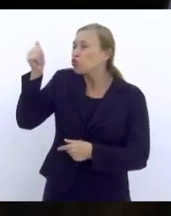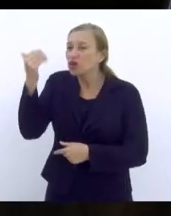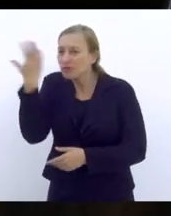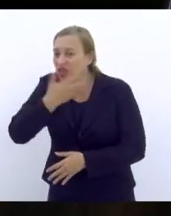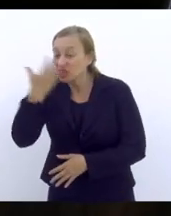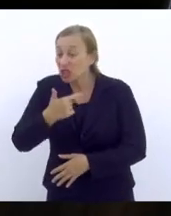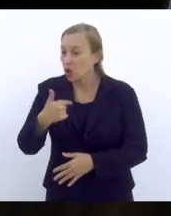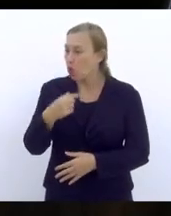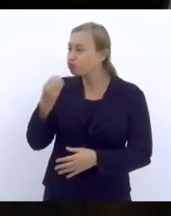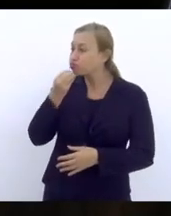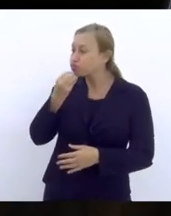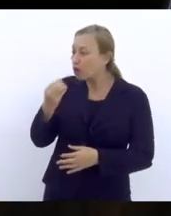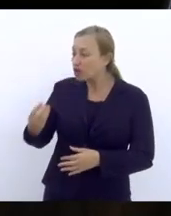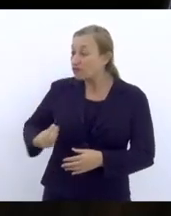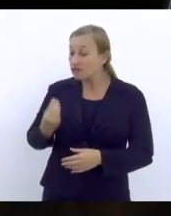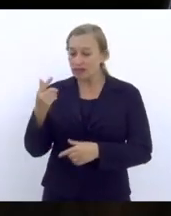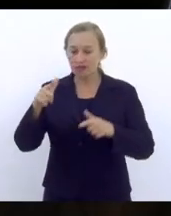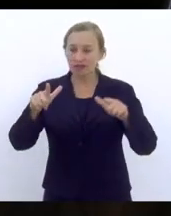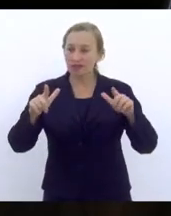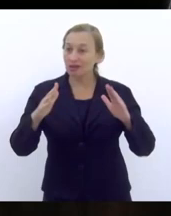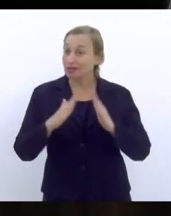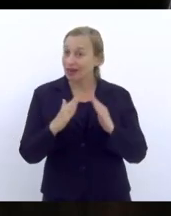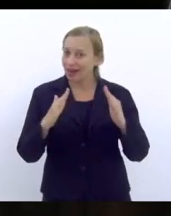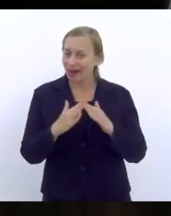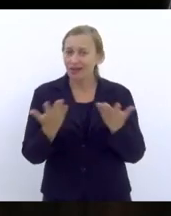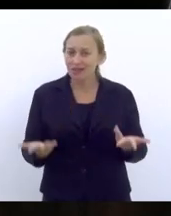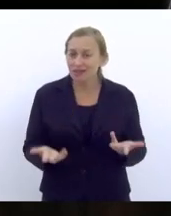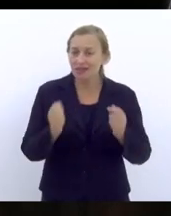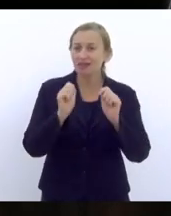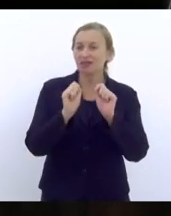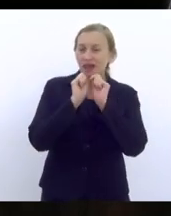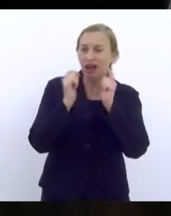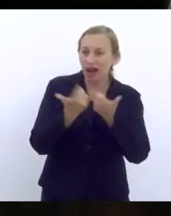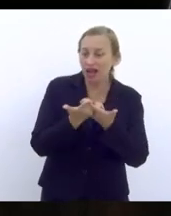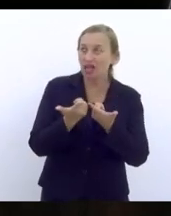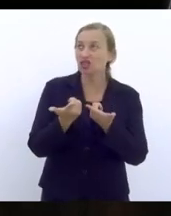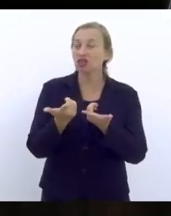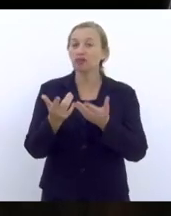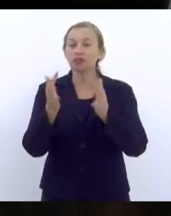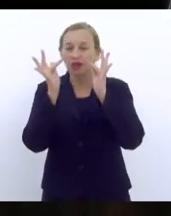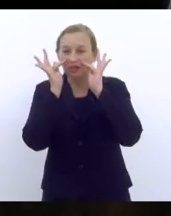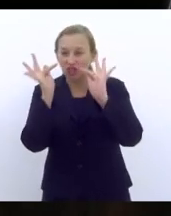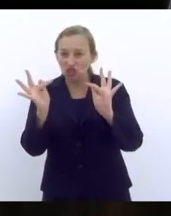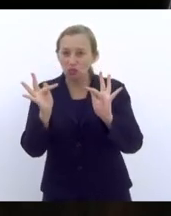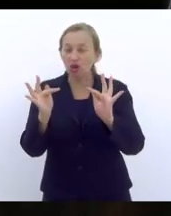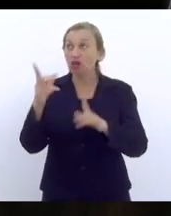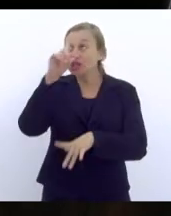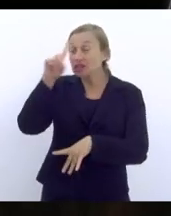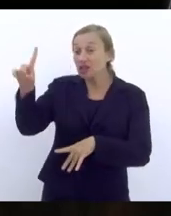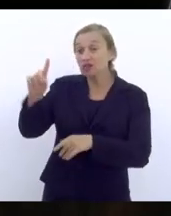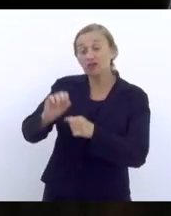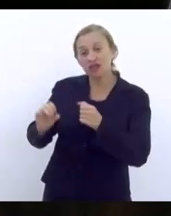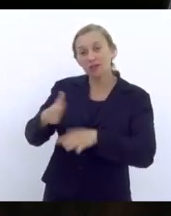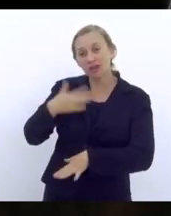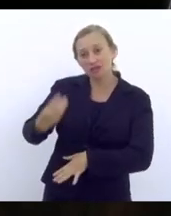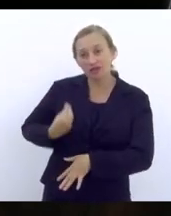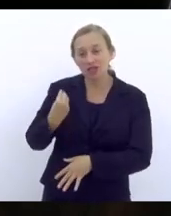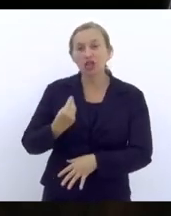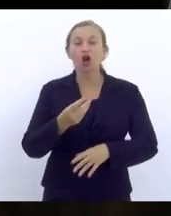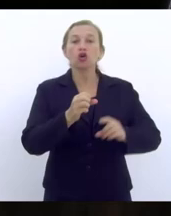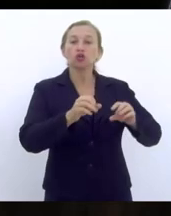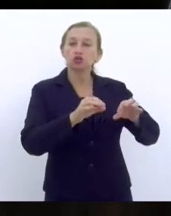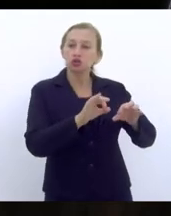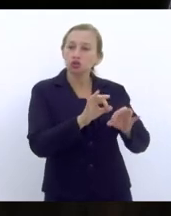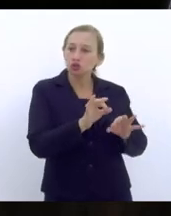com uma oportunidade de dar um depoimento do que Deus tem feito na minha vida e através dos projetos